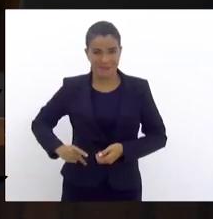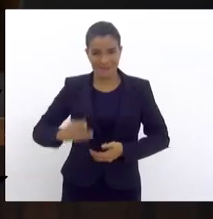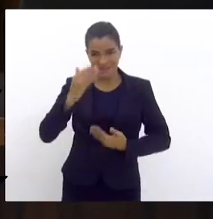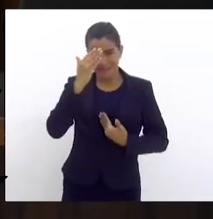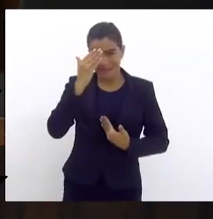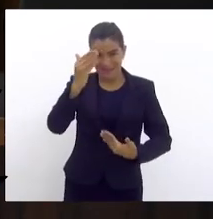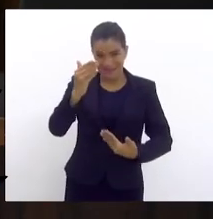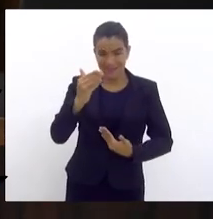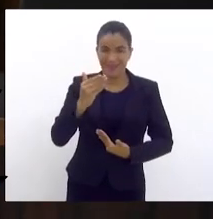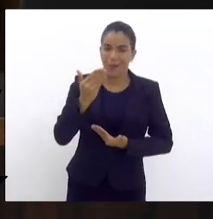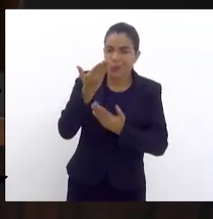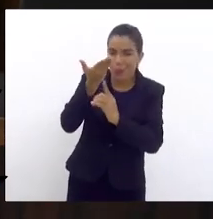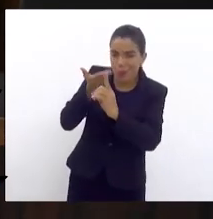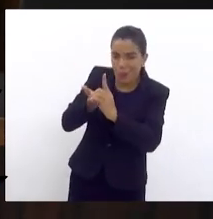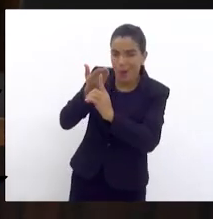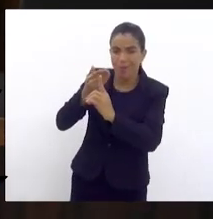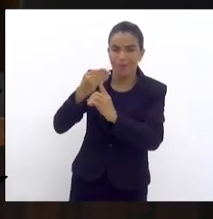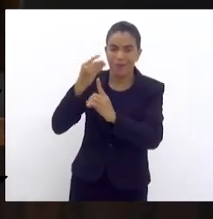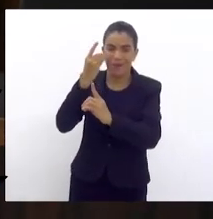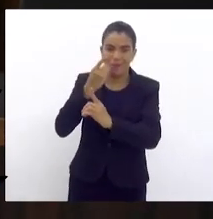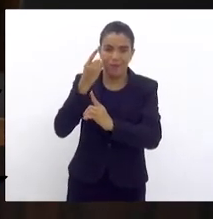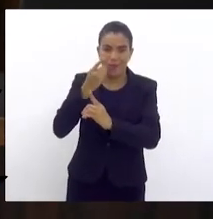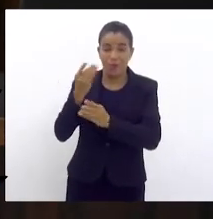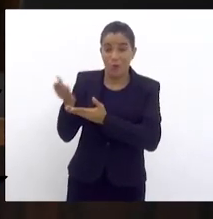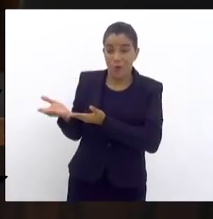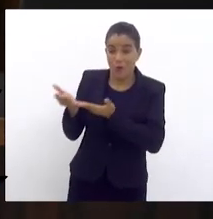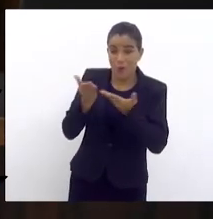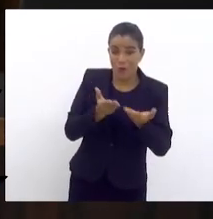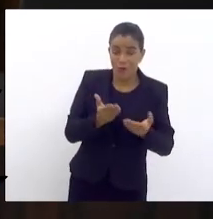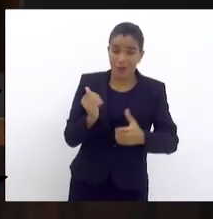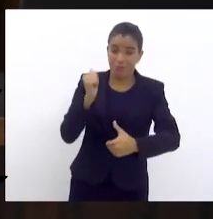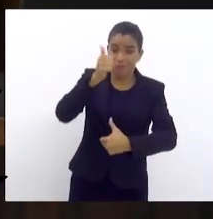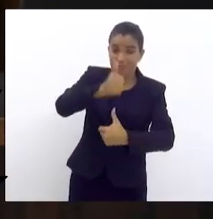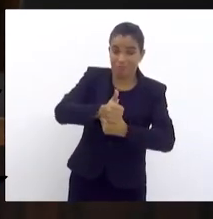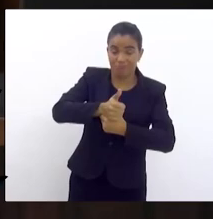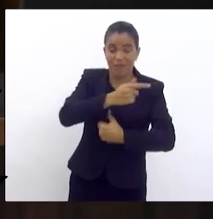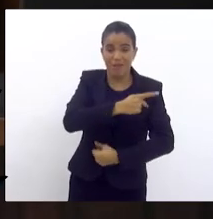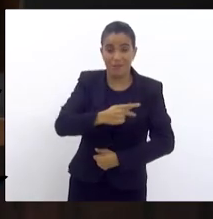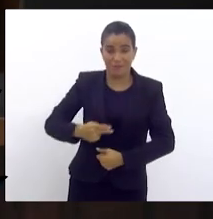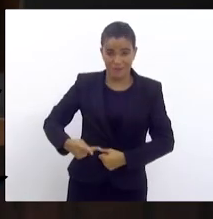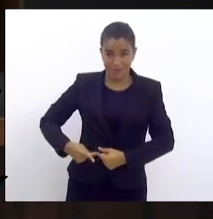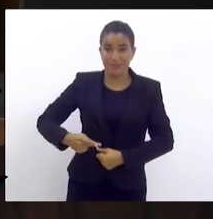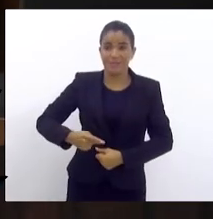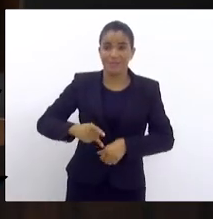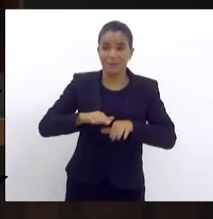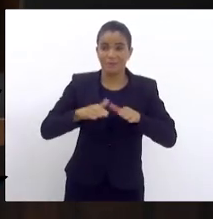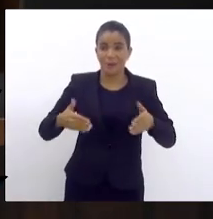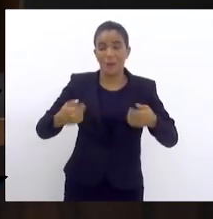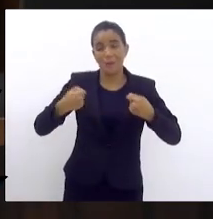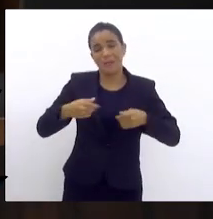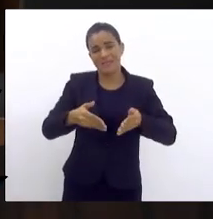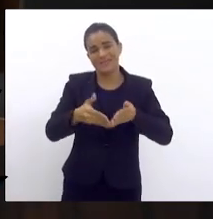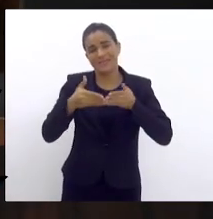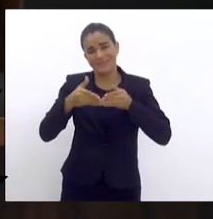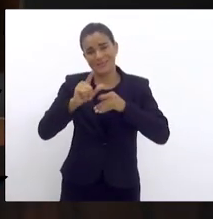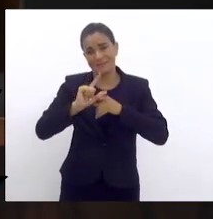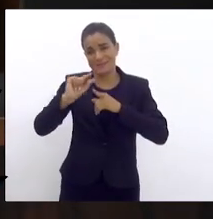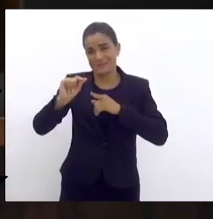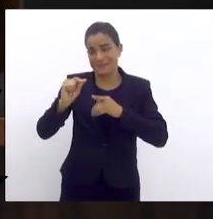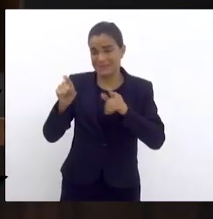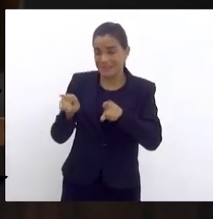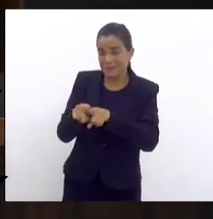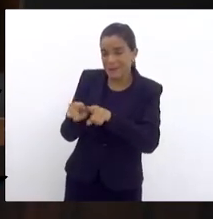as palavras Deputado Luiz Paulo eu convida para assumir aqui a presidência dos trabalhos que eu vou precisar me retirar já